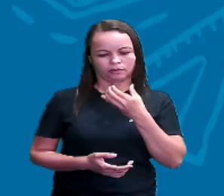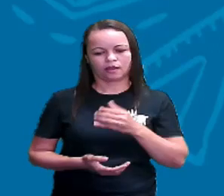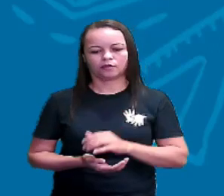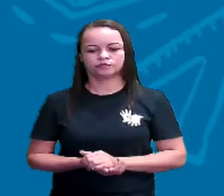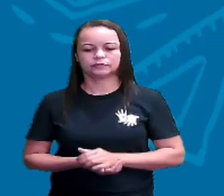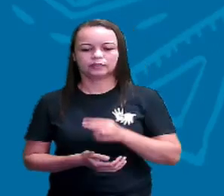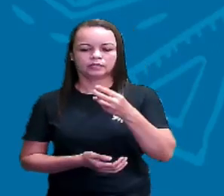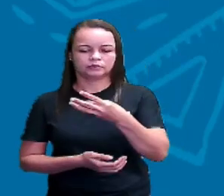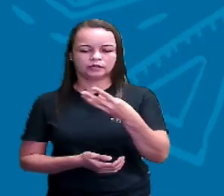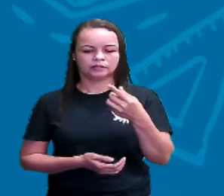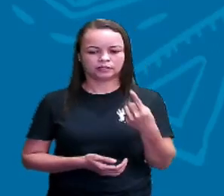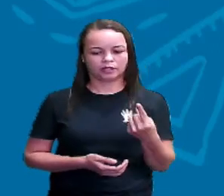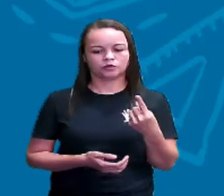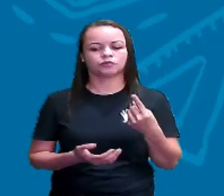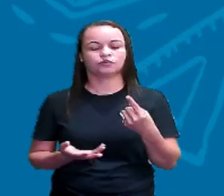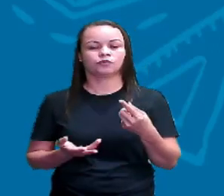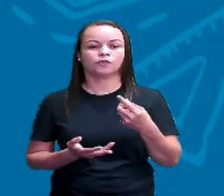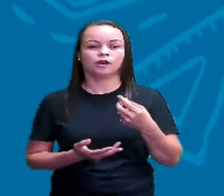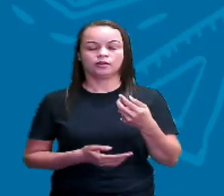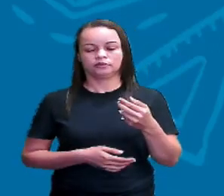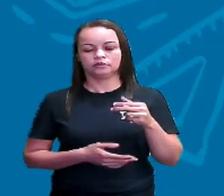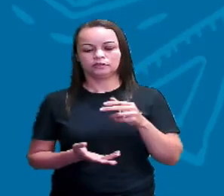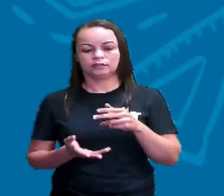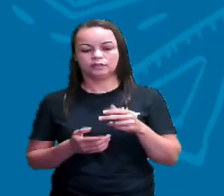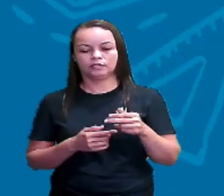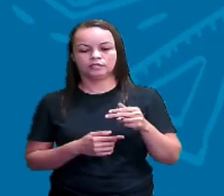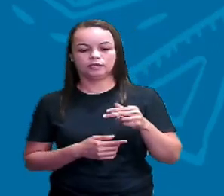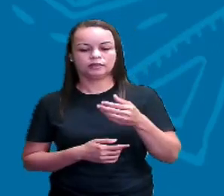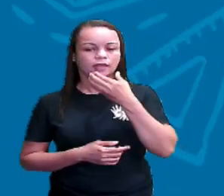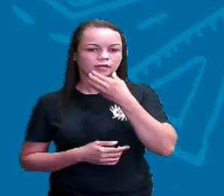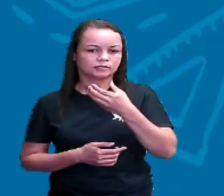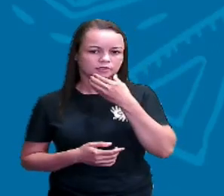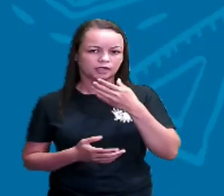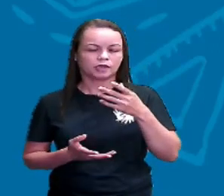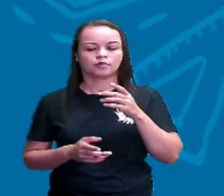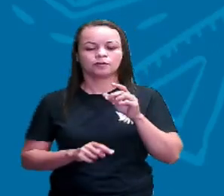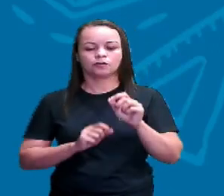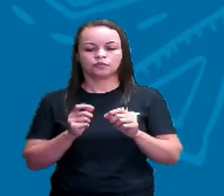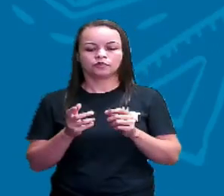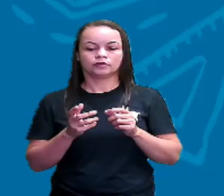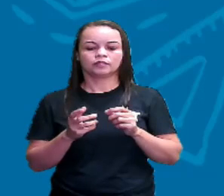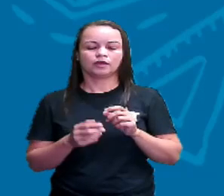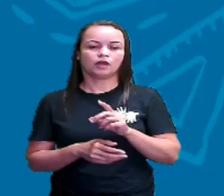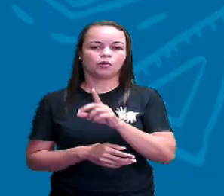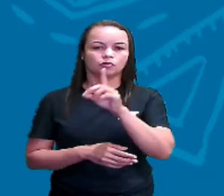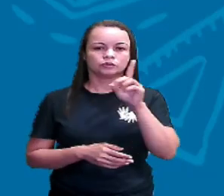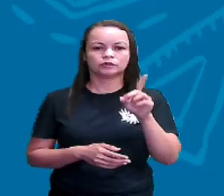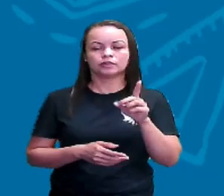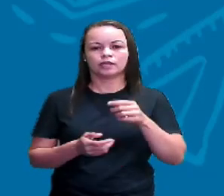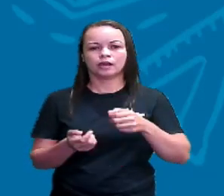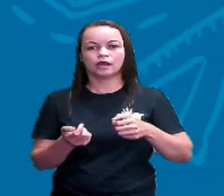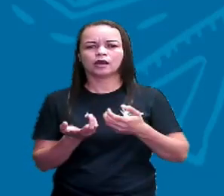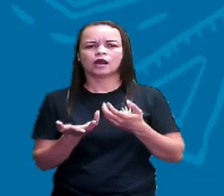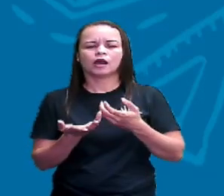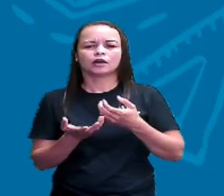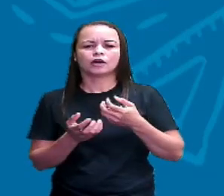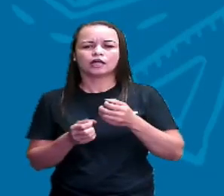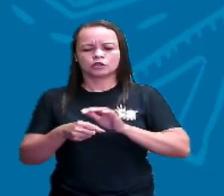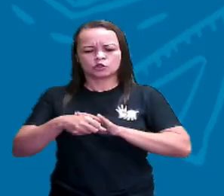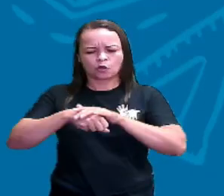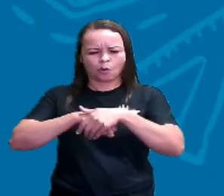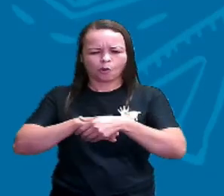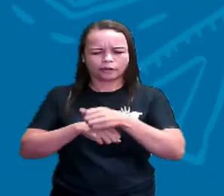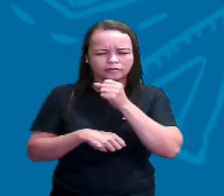de dezembro, que é Nochevieja, que traduzindo livremente seria Noite Velha, que seria a